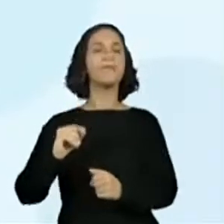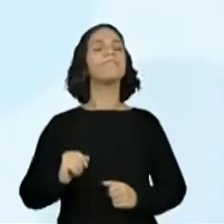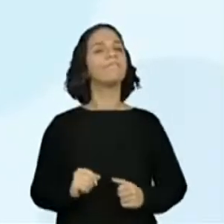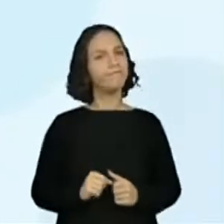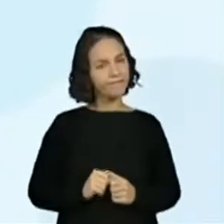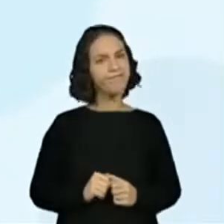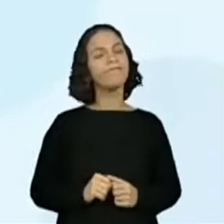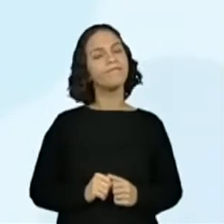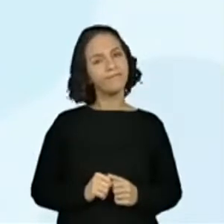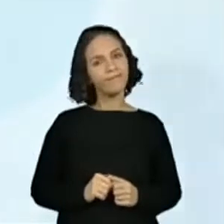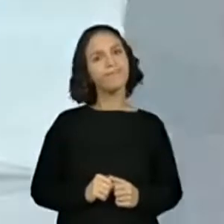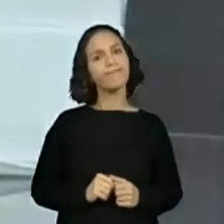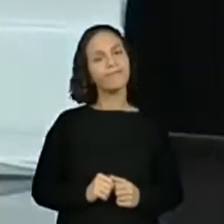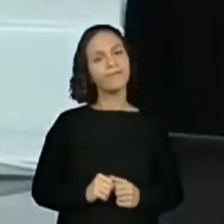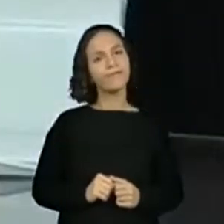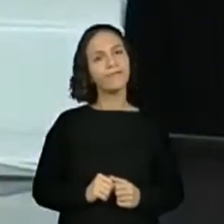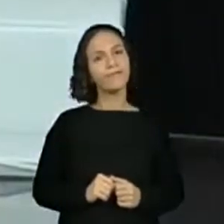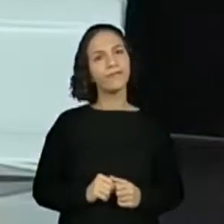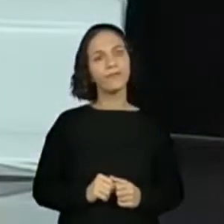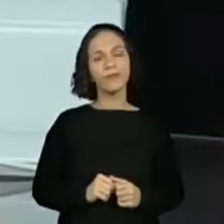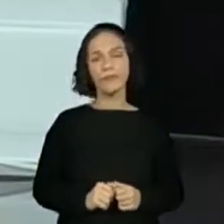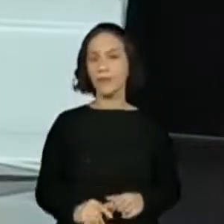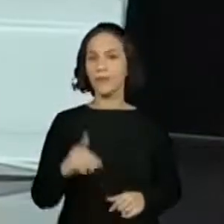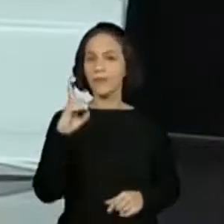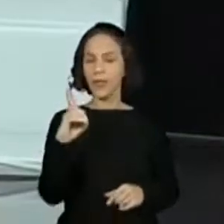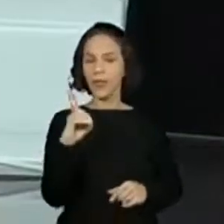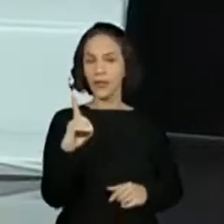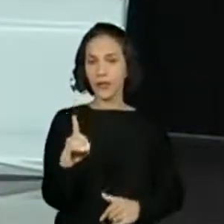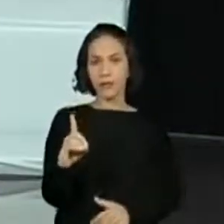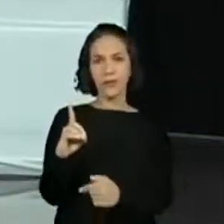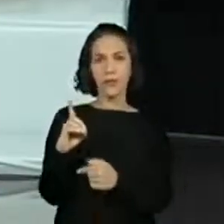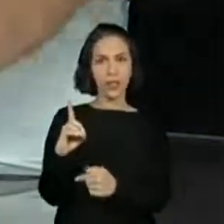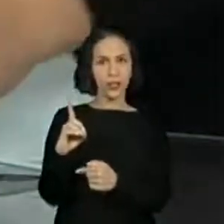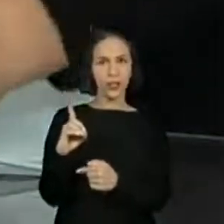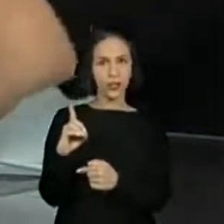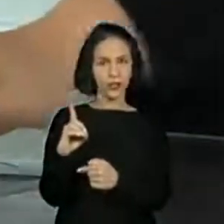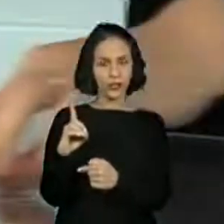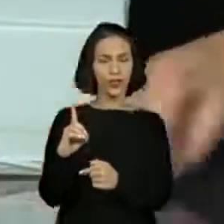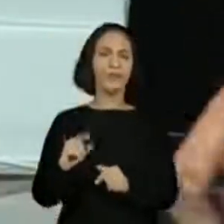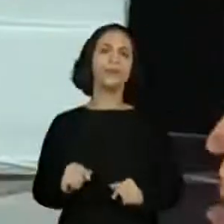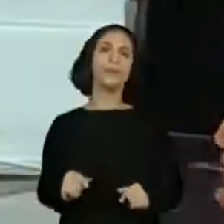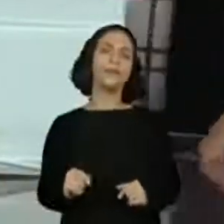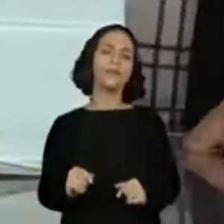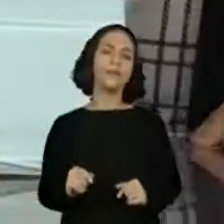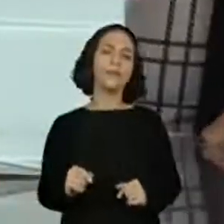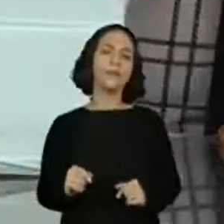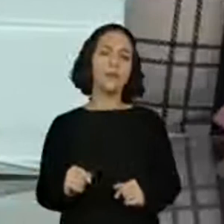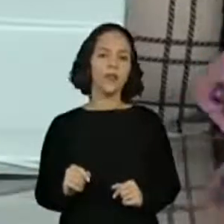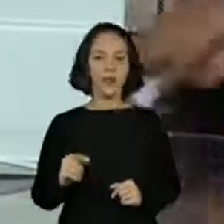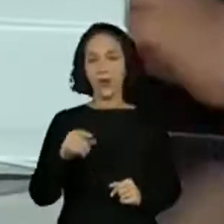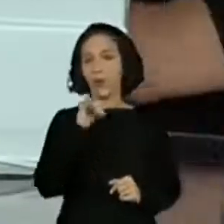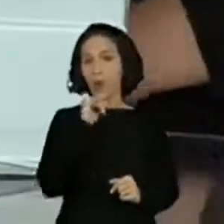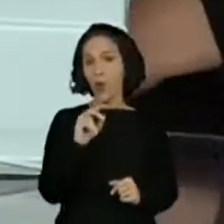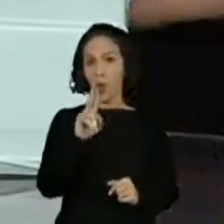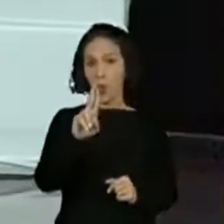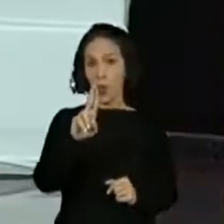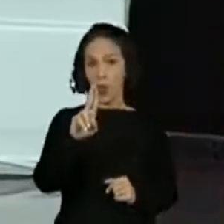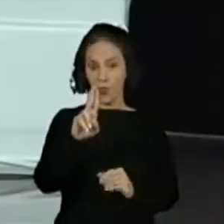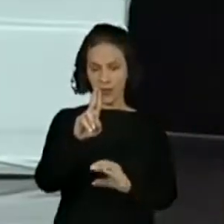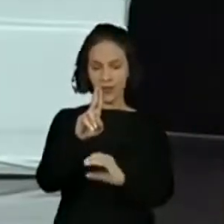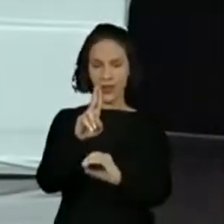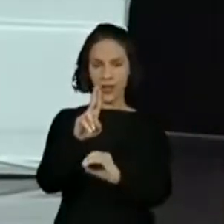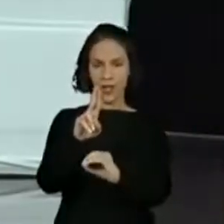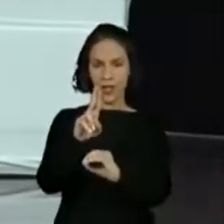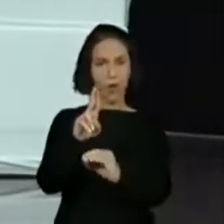o 0, 70. 7 na posição dezenas. Da dezena. E... 4 na posição